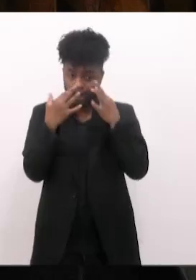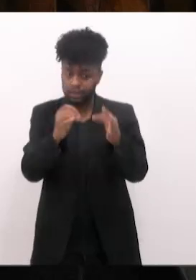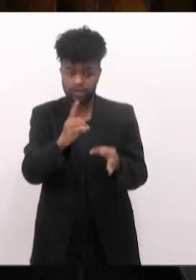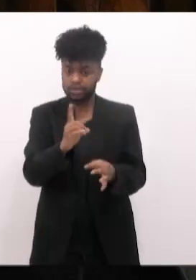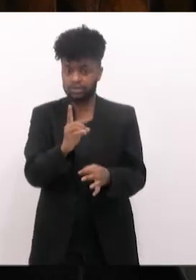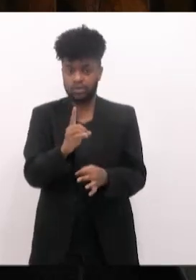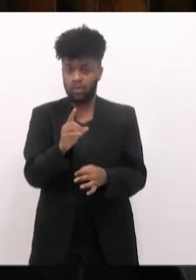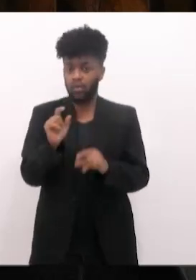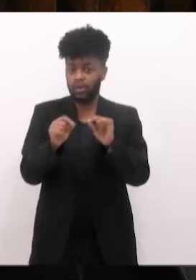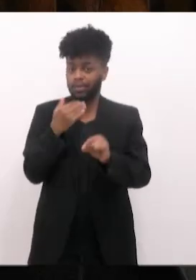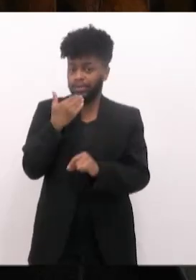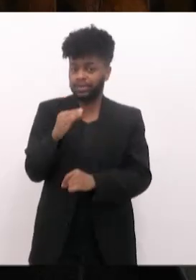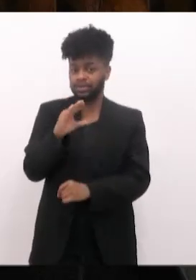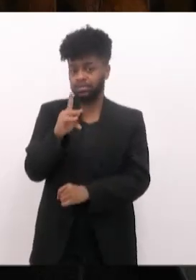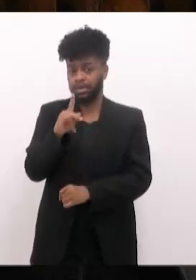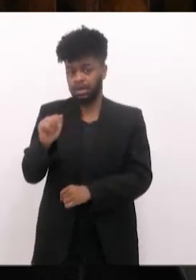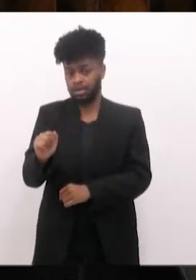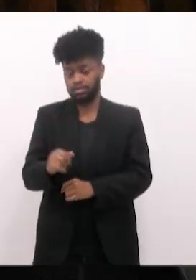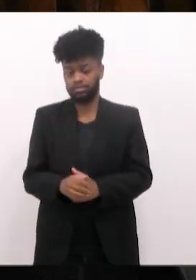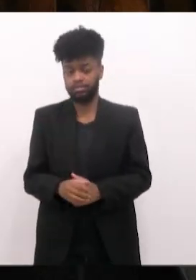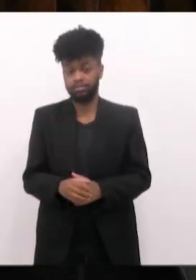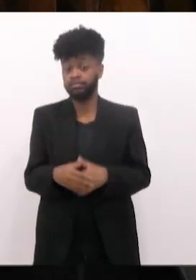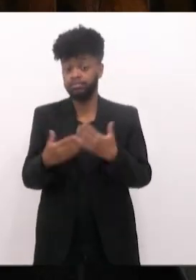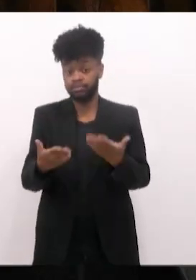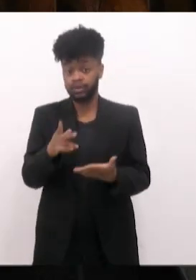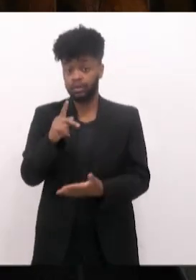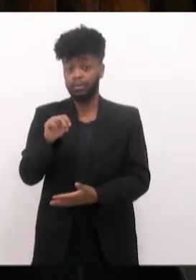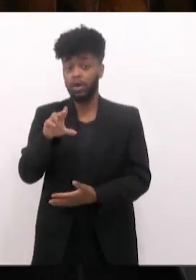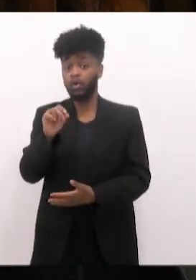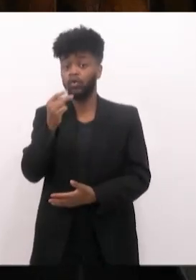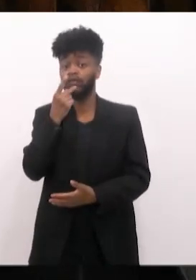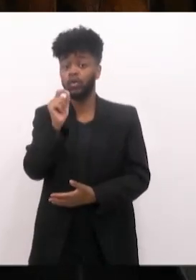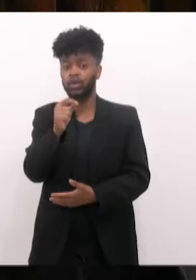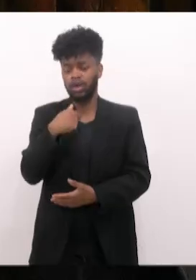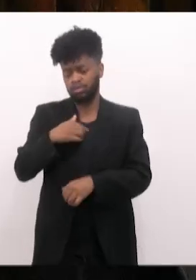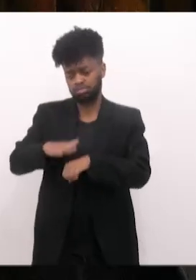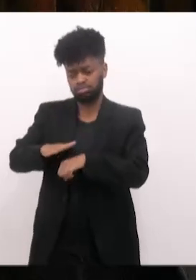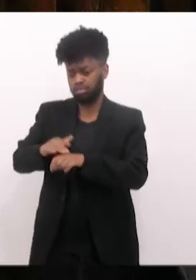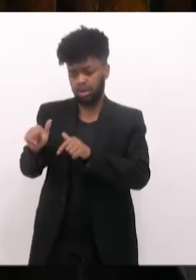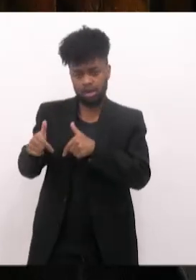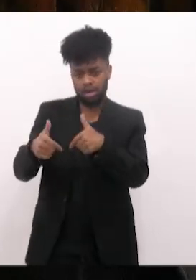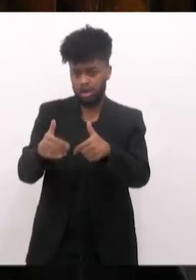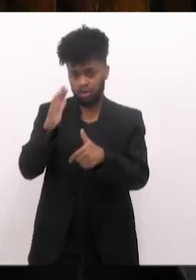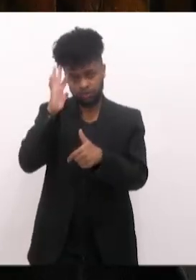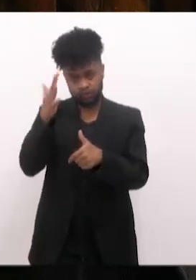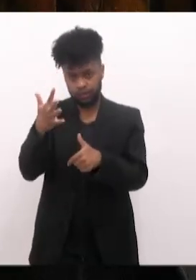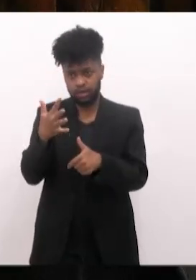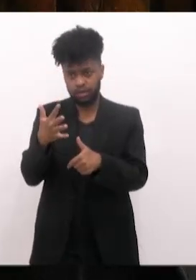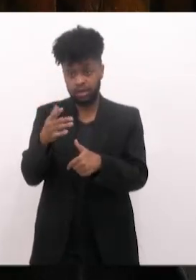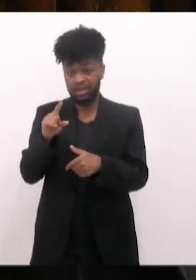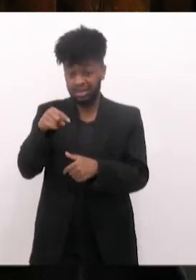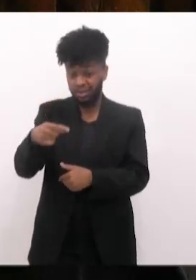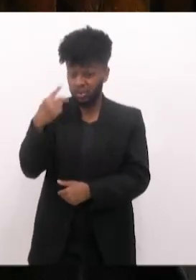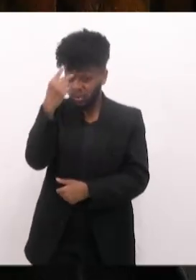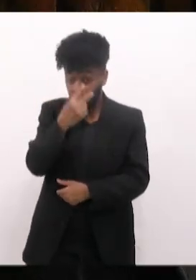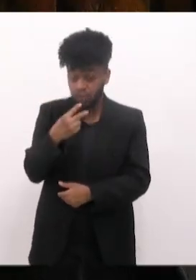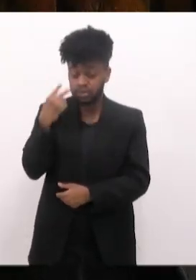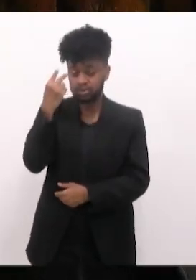3º CPA. E aí o coronel Paulo falou, vou resolver. Passou-se 2